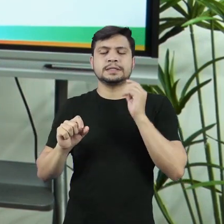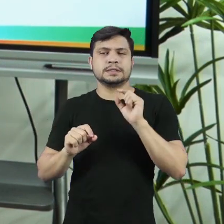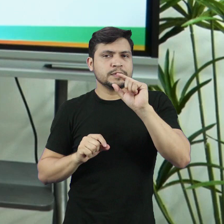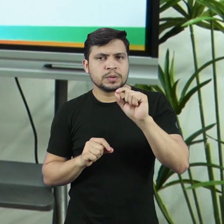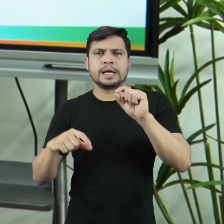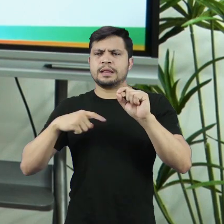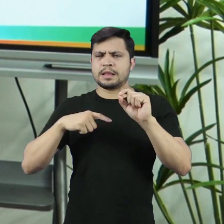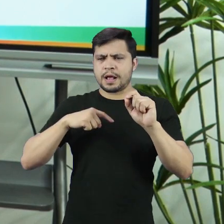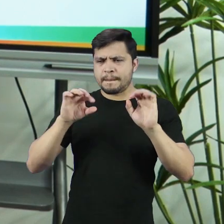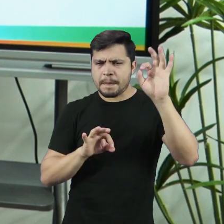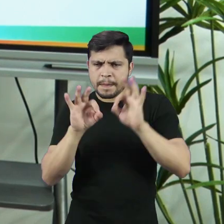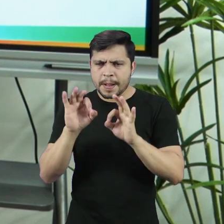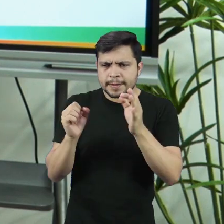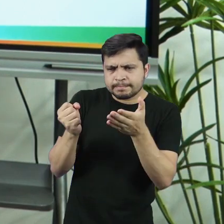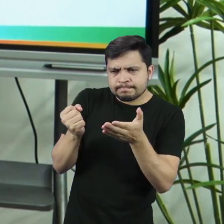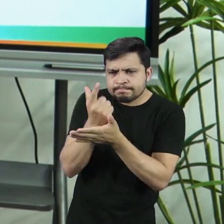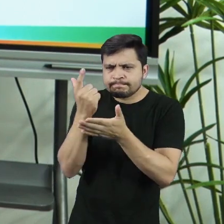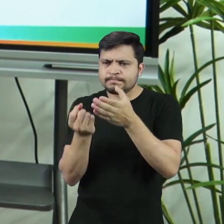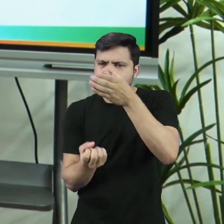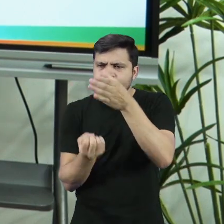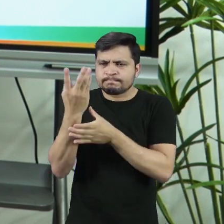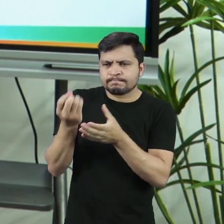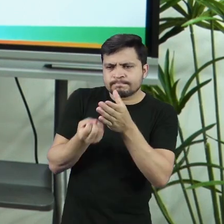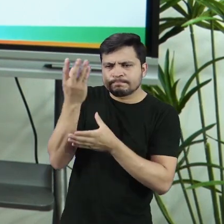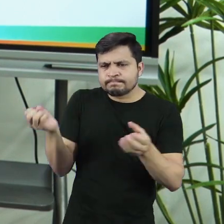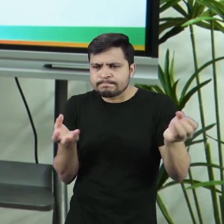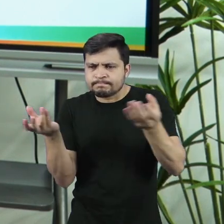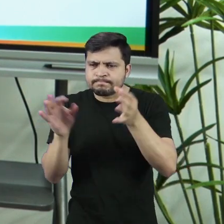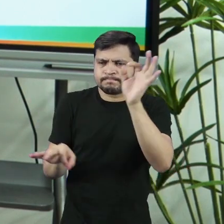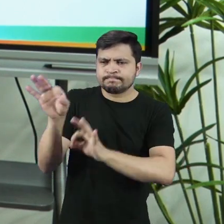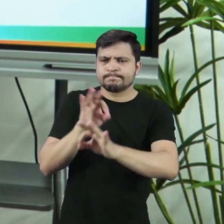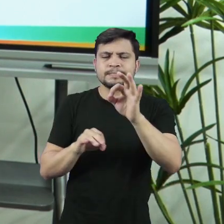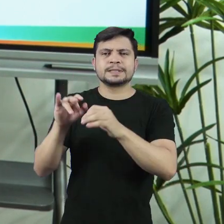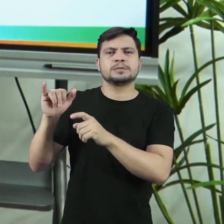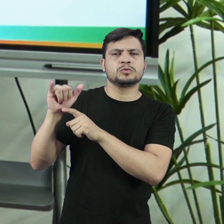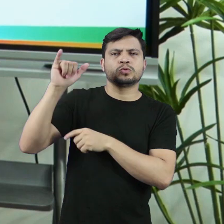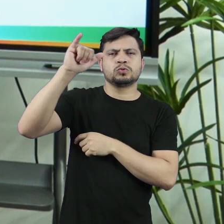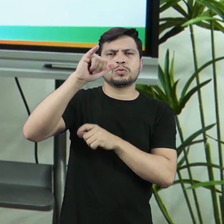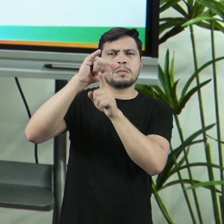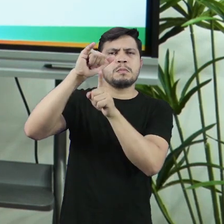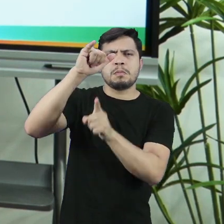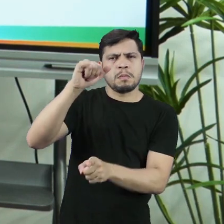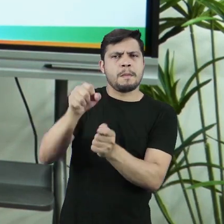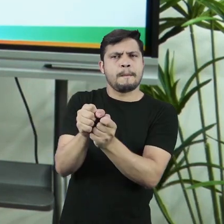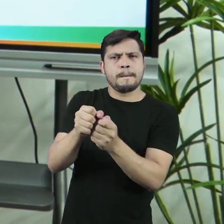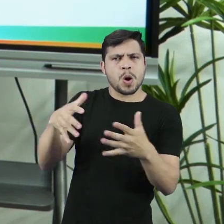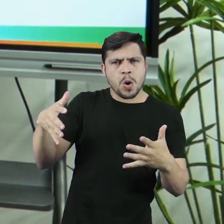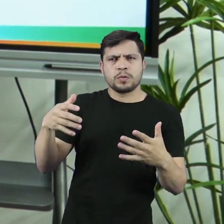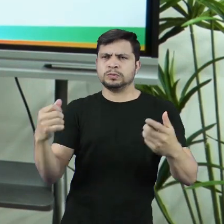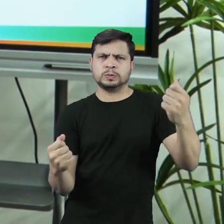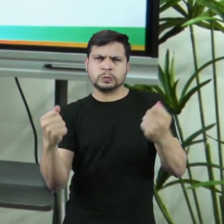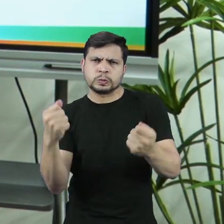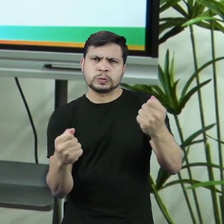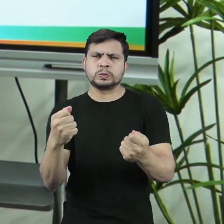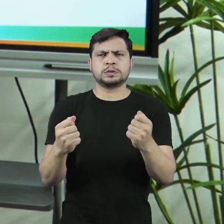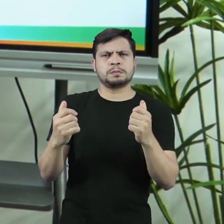aspecto norte-americano de possuir a bomba atômica. Ainda na década de 40 e no começo da década de 50, a União Soviética tinha os mesmos poderios bélicos